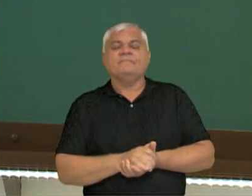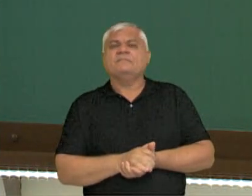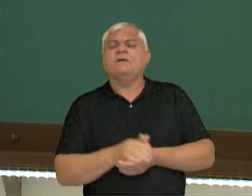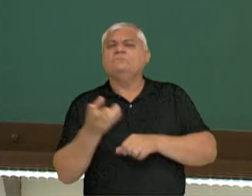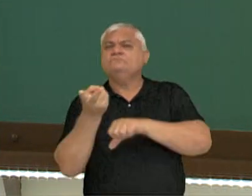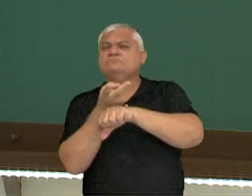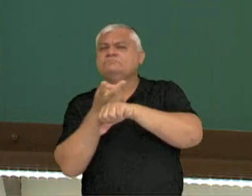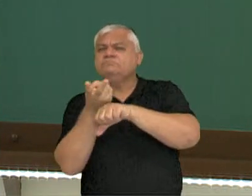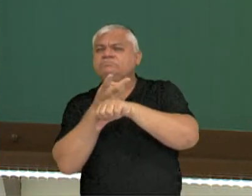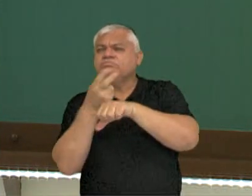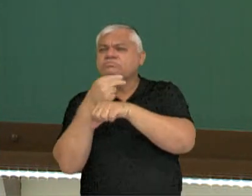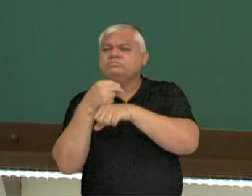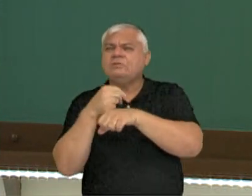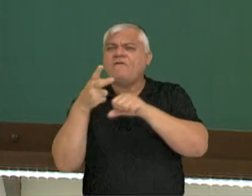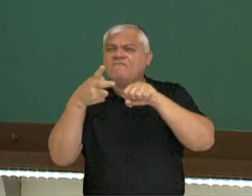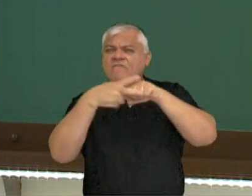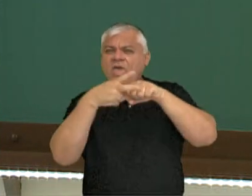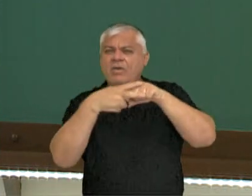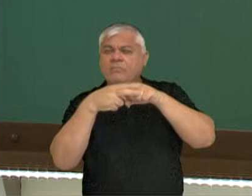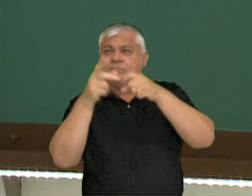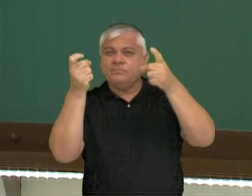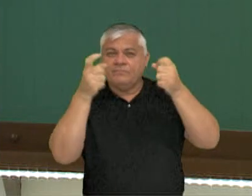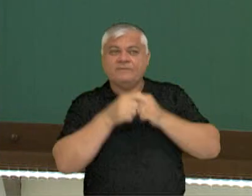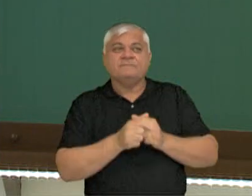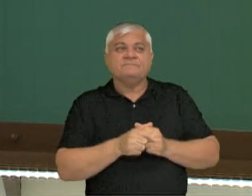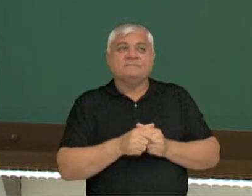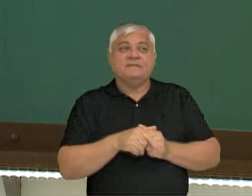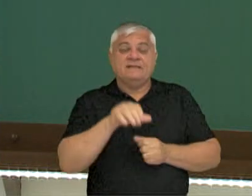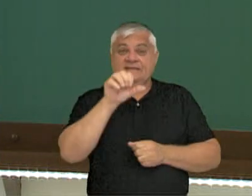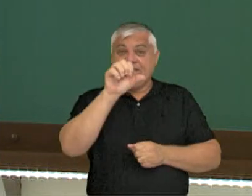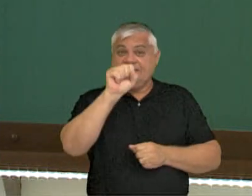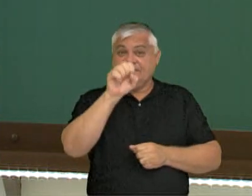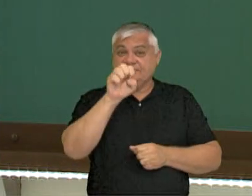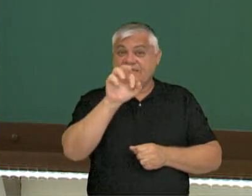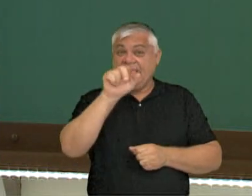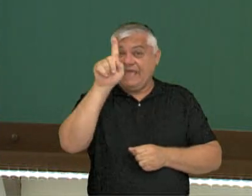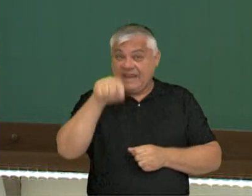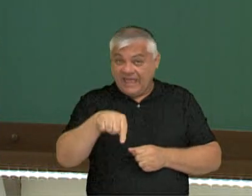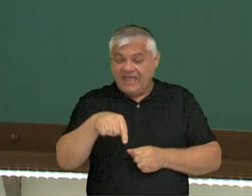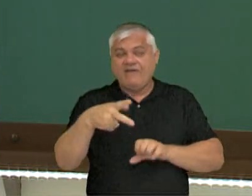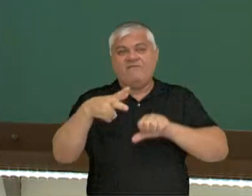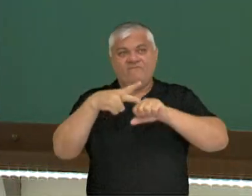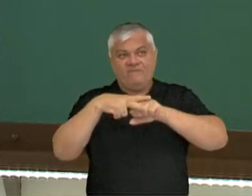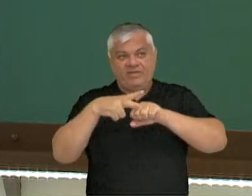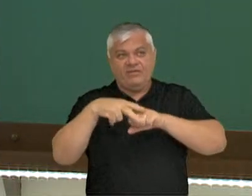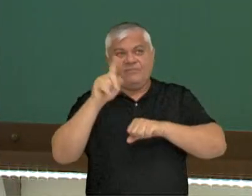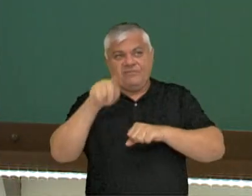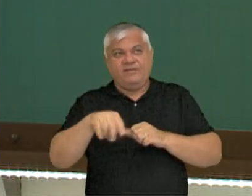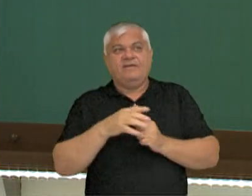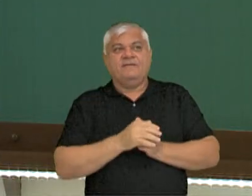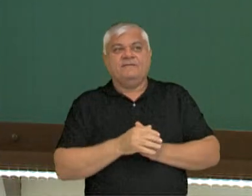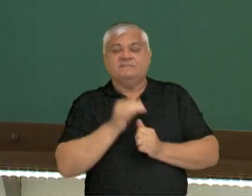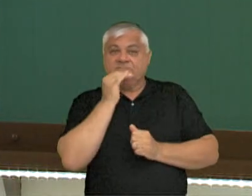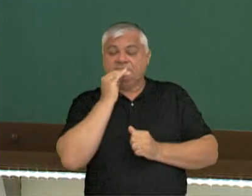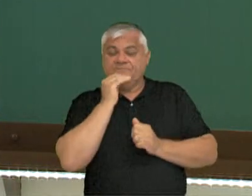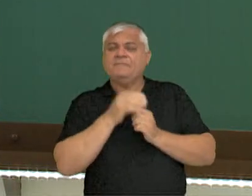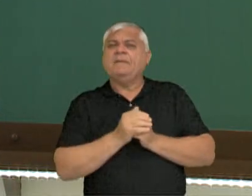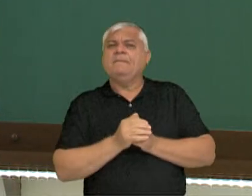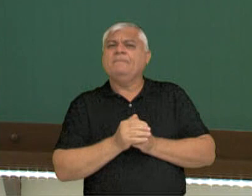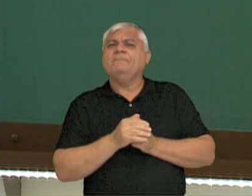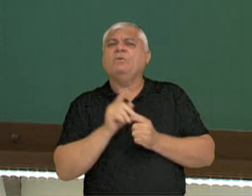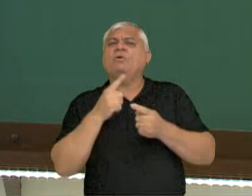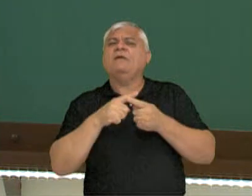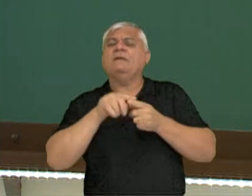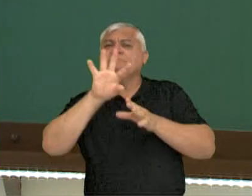Localizados os verbos. Será? Eu sei que essa oração é de que tipo? Predicativa. Por quê?